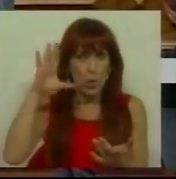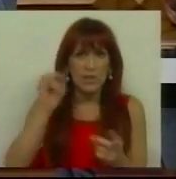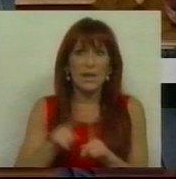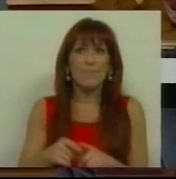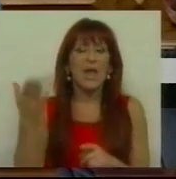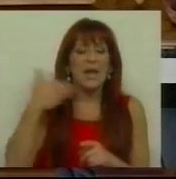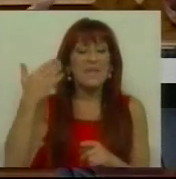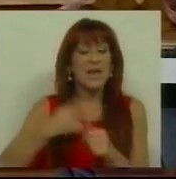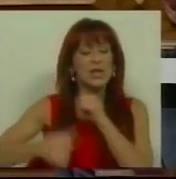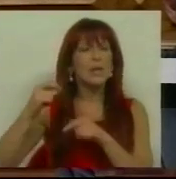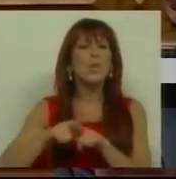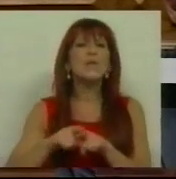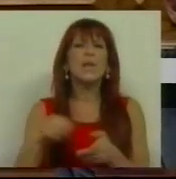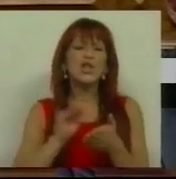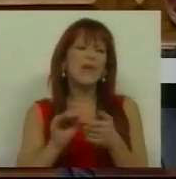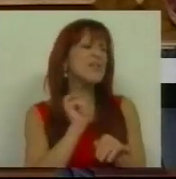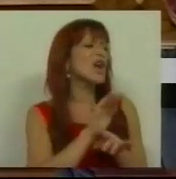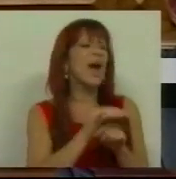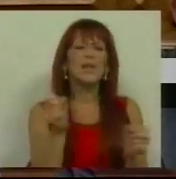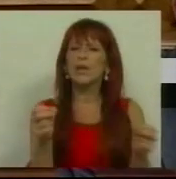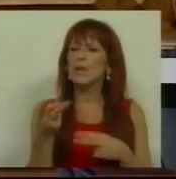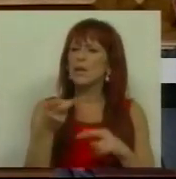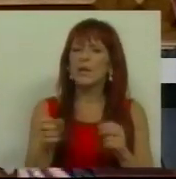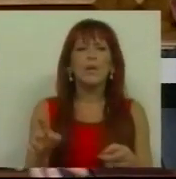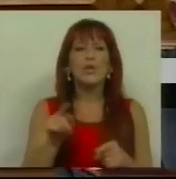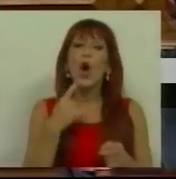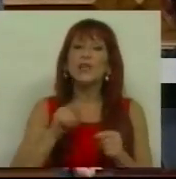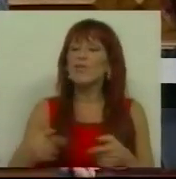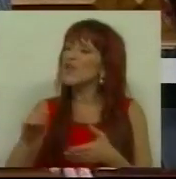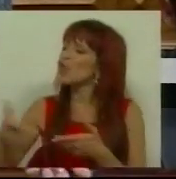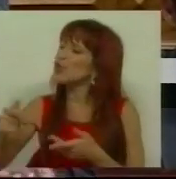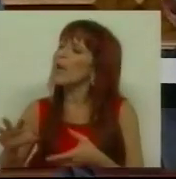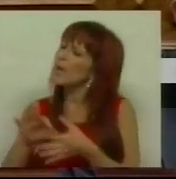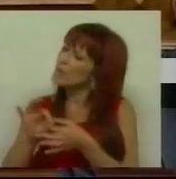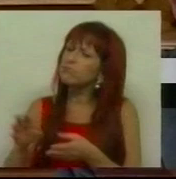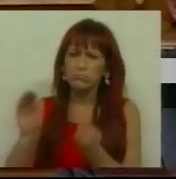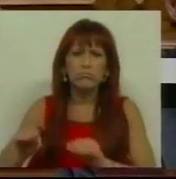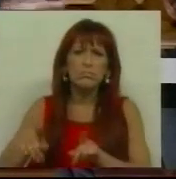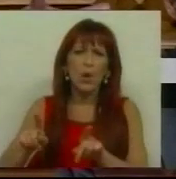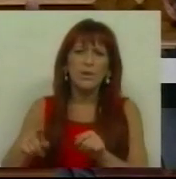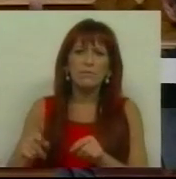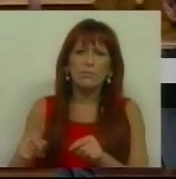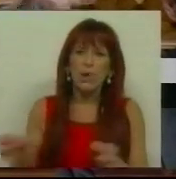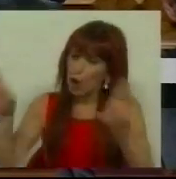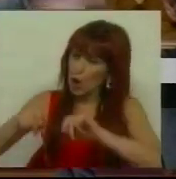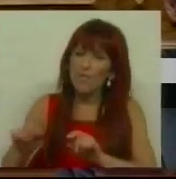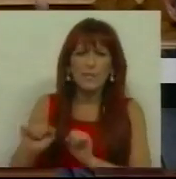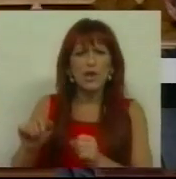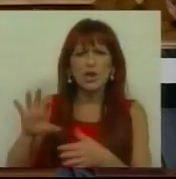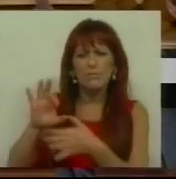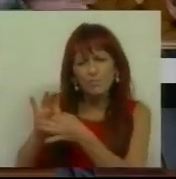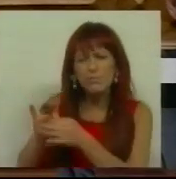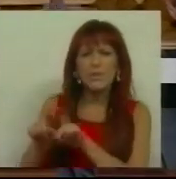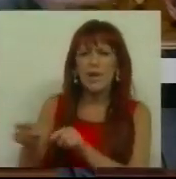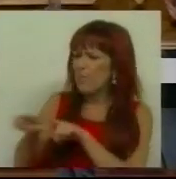dias atrás andava a escrever cartas de renovação de votos com a Troika. A renovar os seus